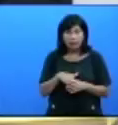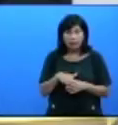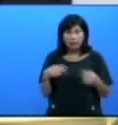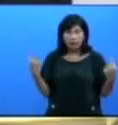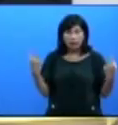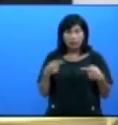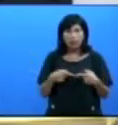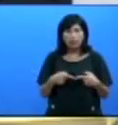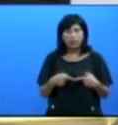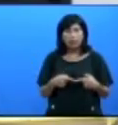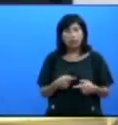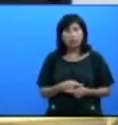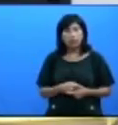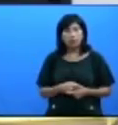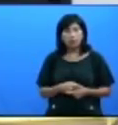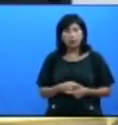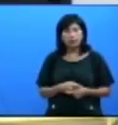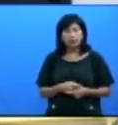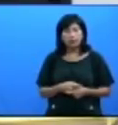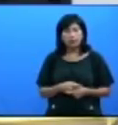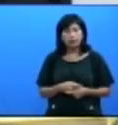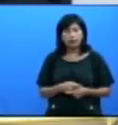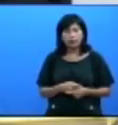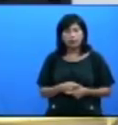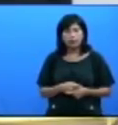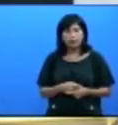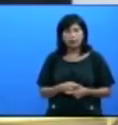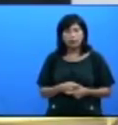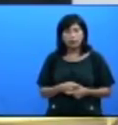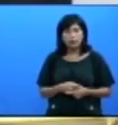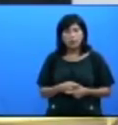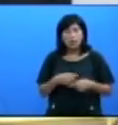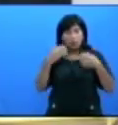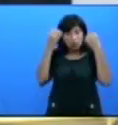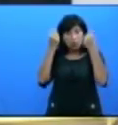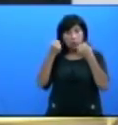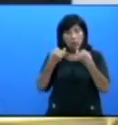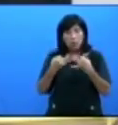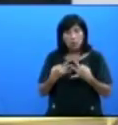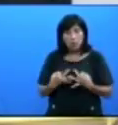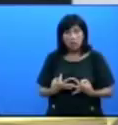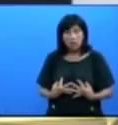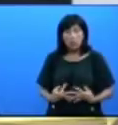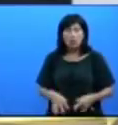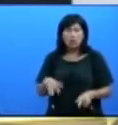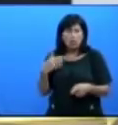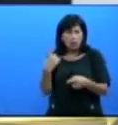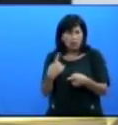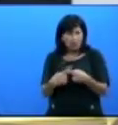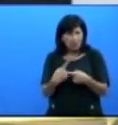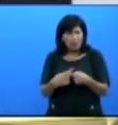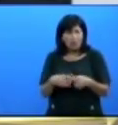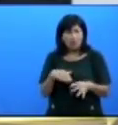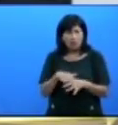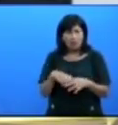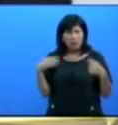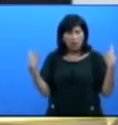depois, quando veio, aí houve o veto, eu fui a favor do veto, o veto foi